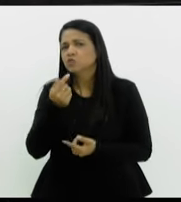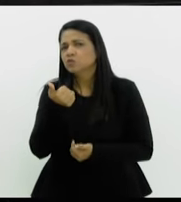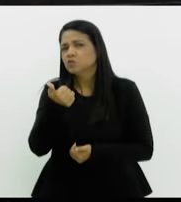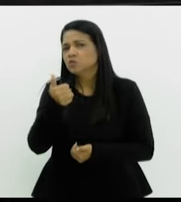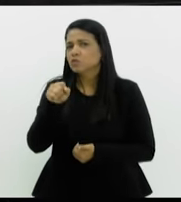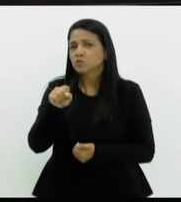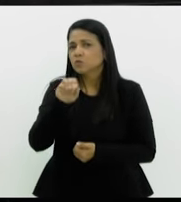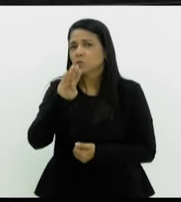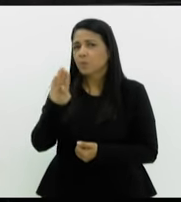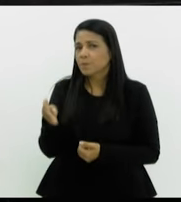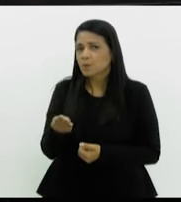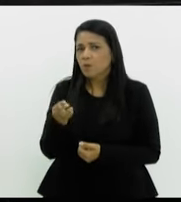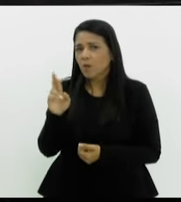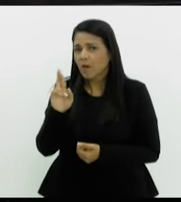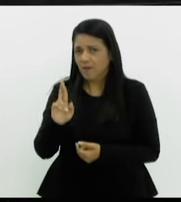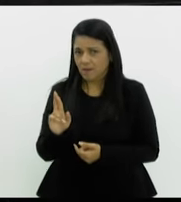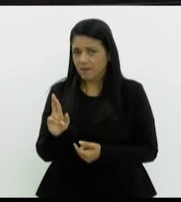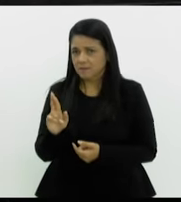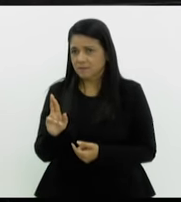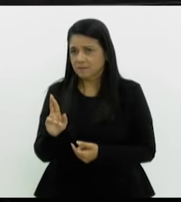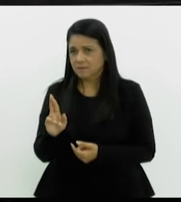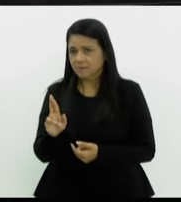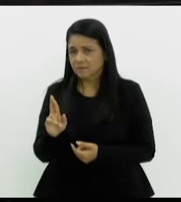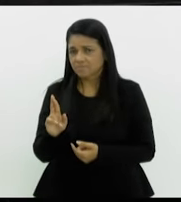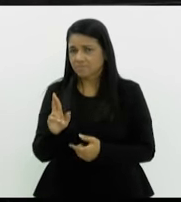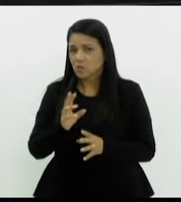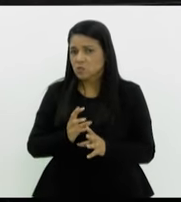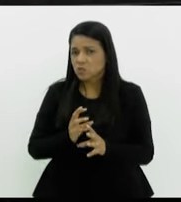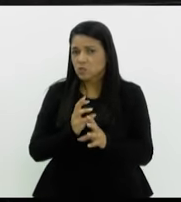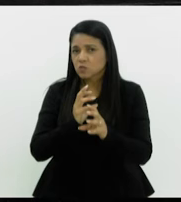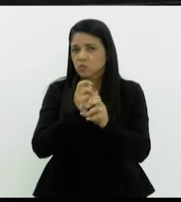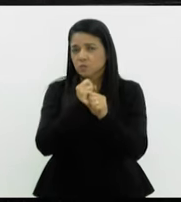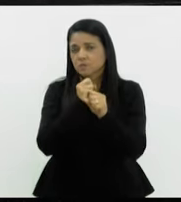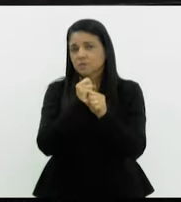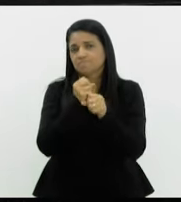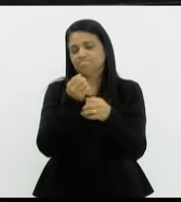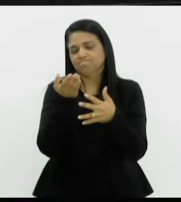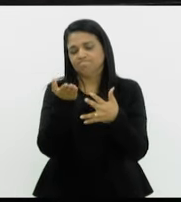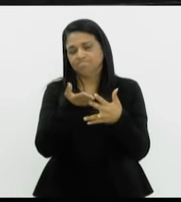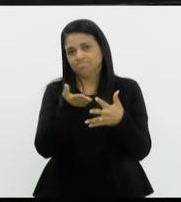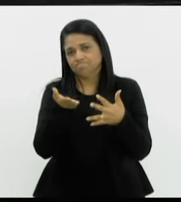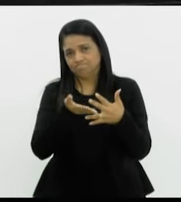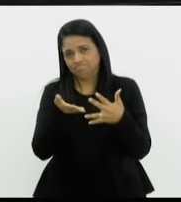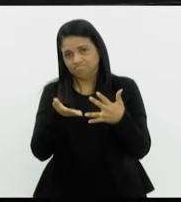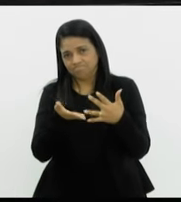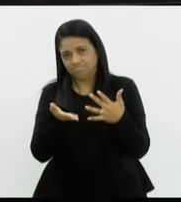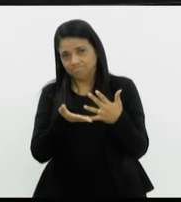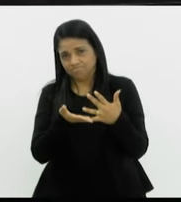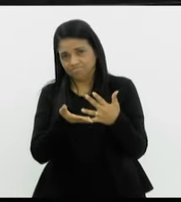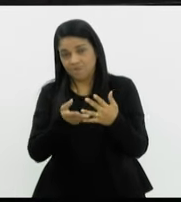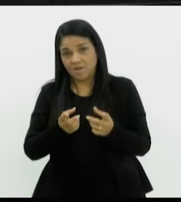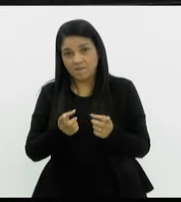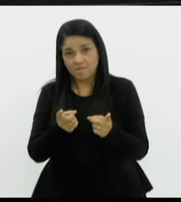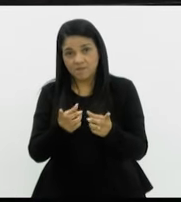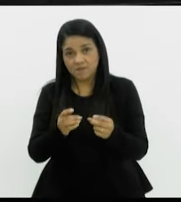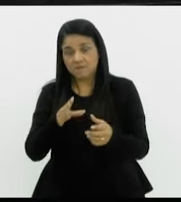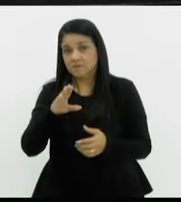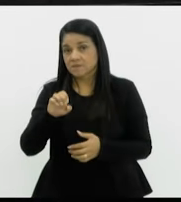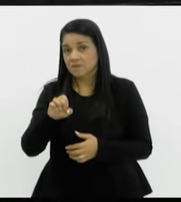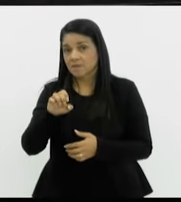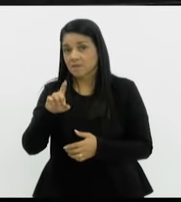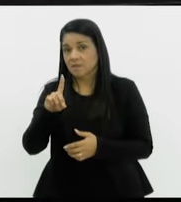de reais foram o somatório das parcelas da venda da SEDAI.